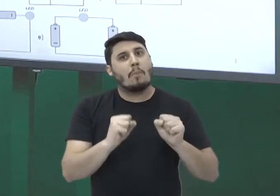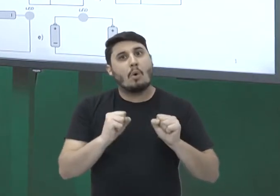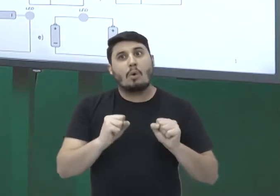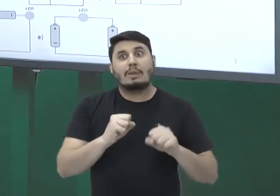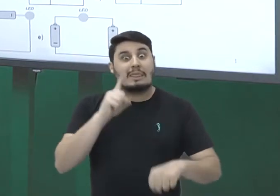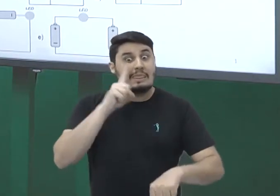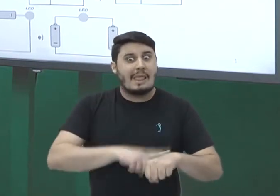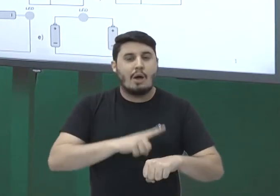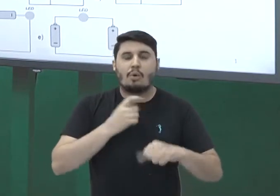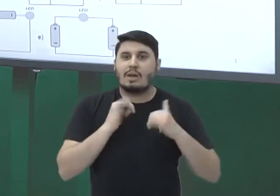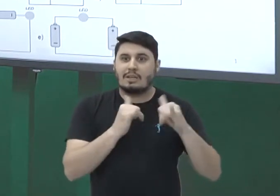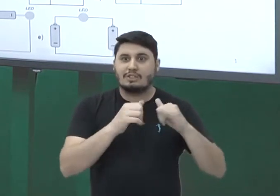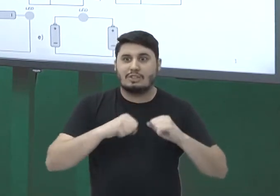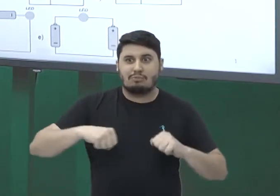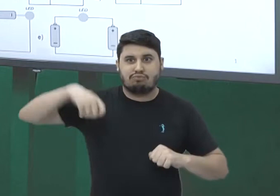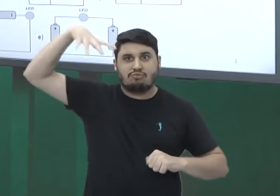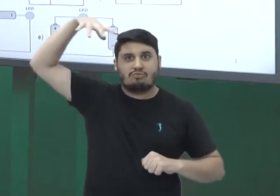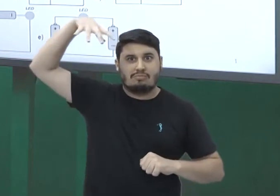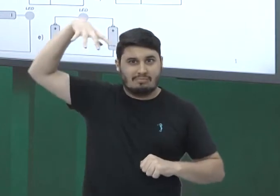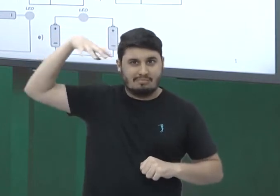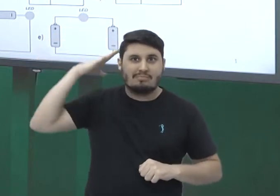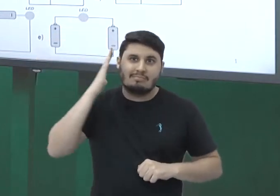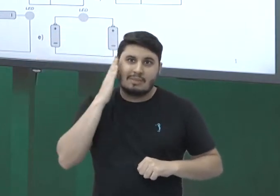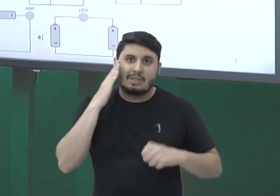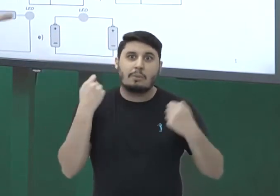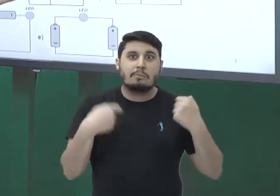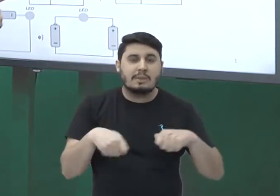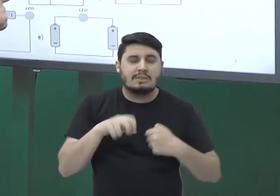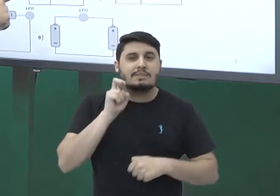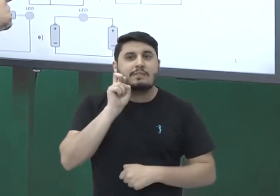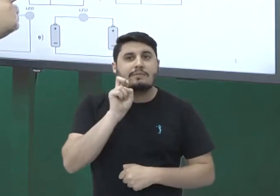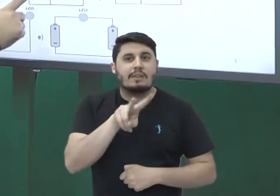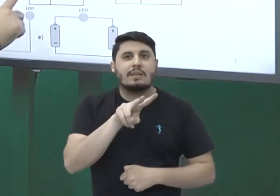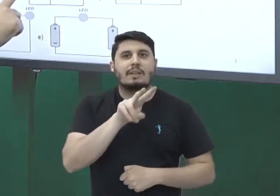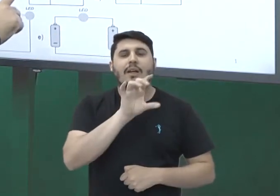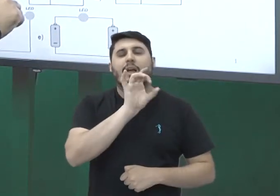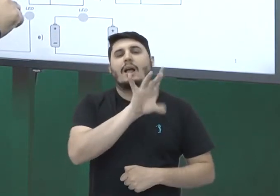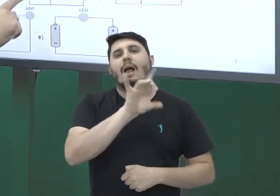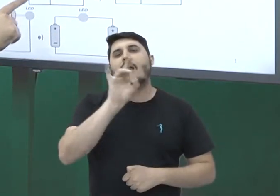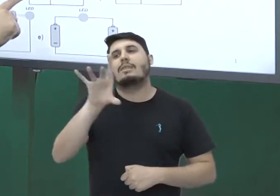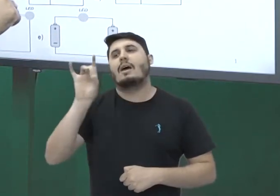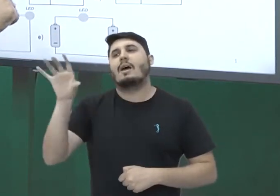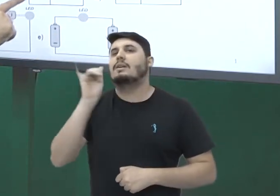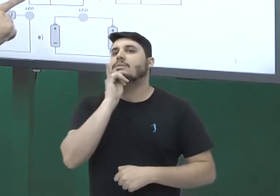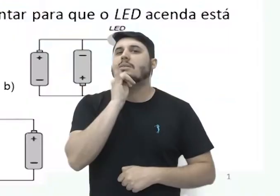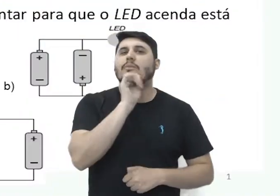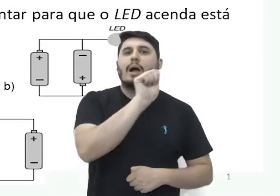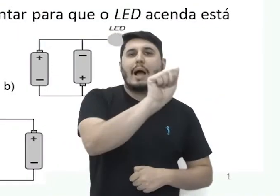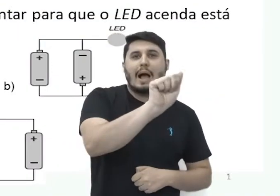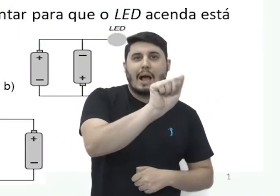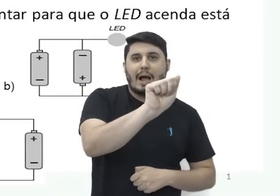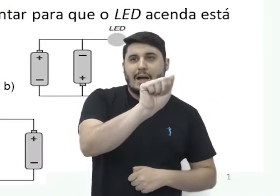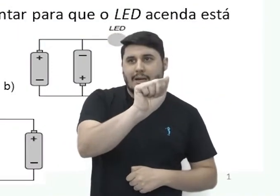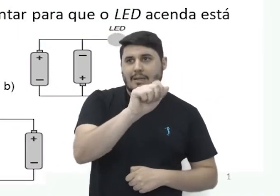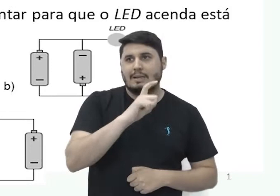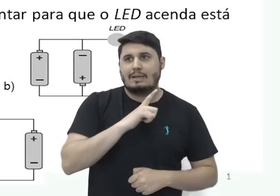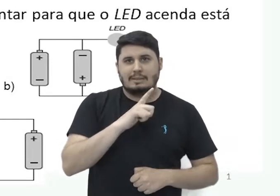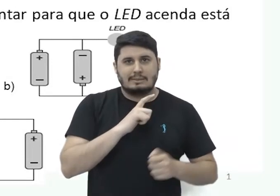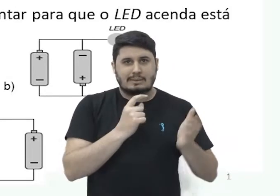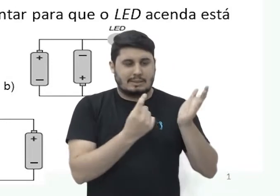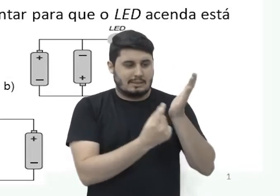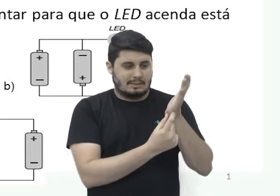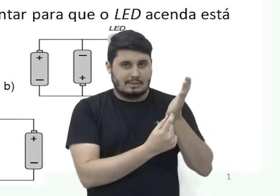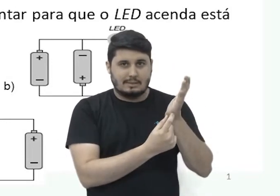voltagem correta. Então vamos analisar configuração por configuração. Letra A, a gente tem aqui, ó, uma pilha com terminal positivo